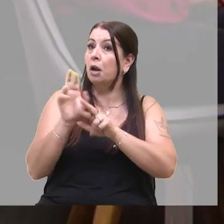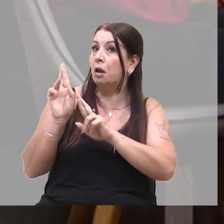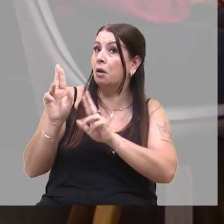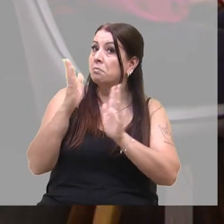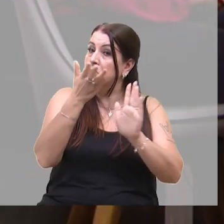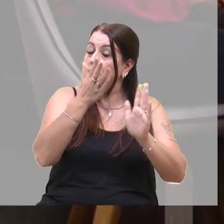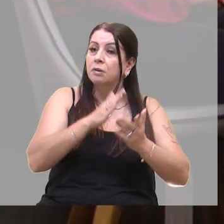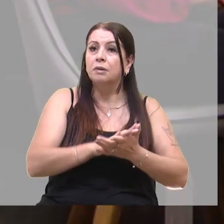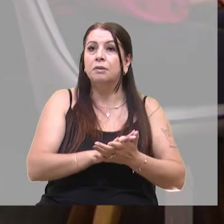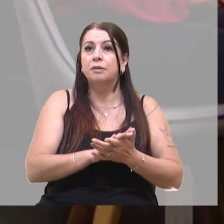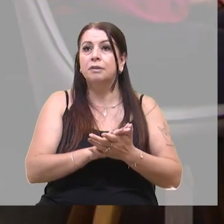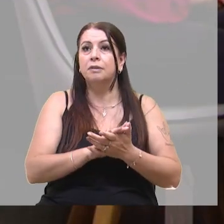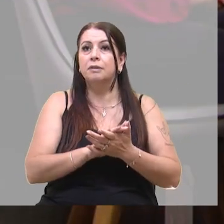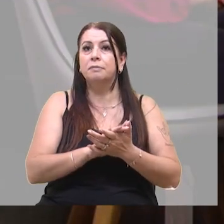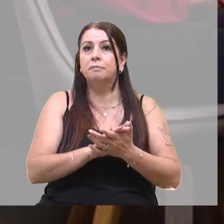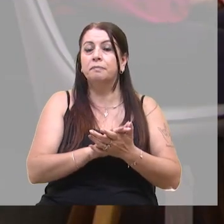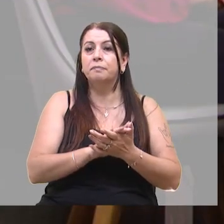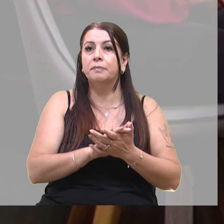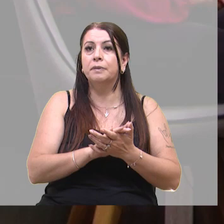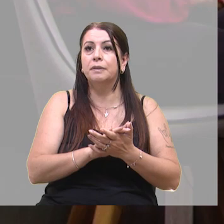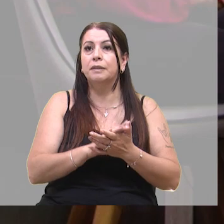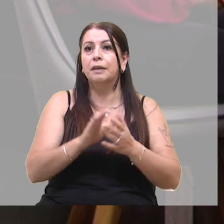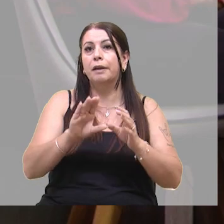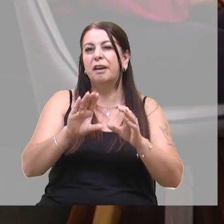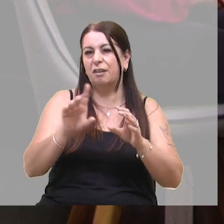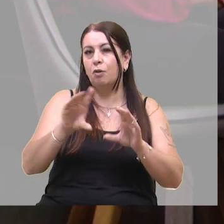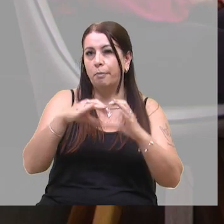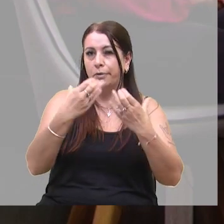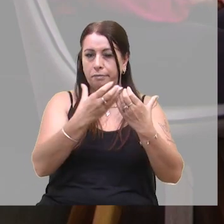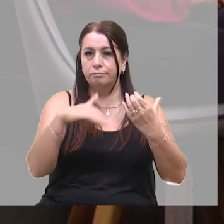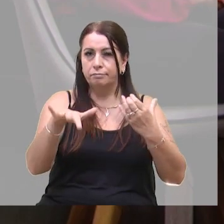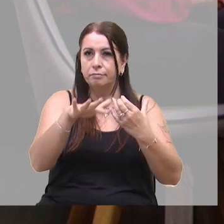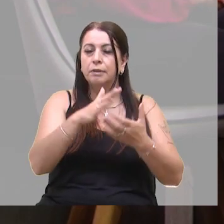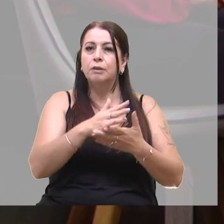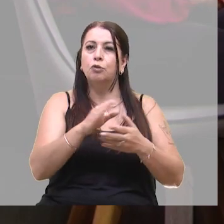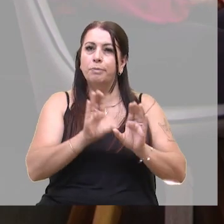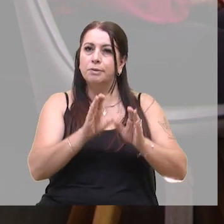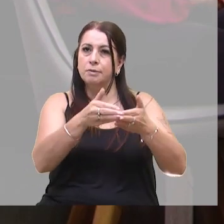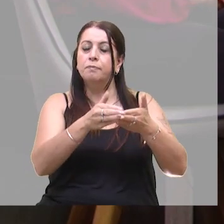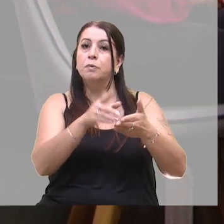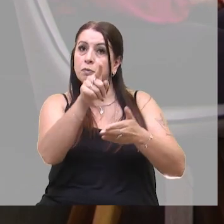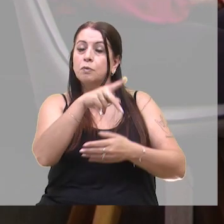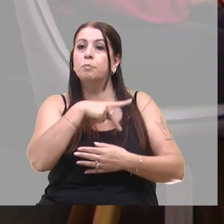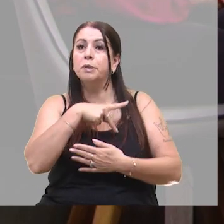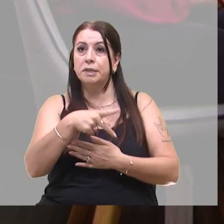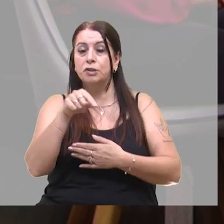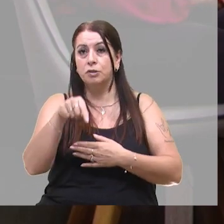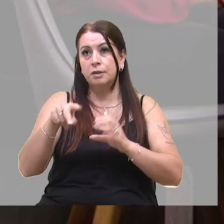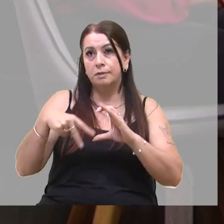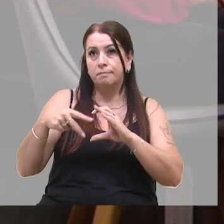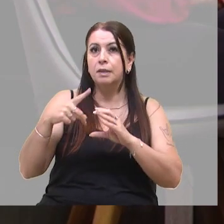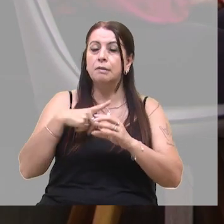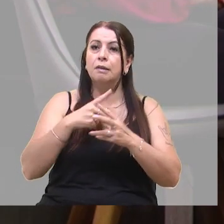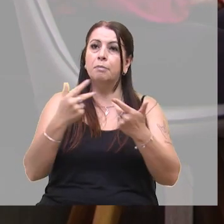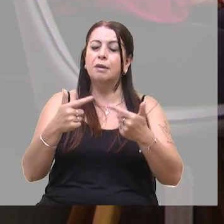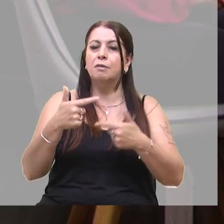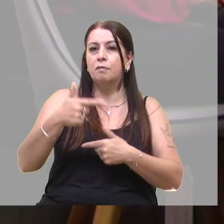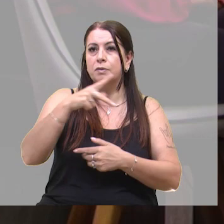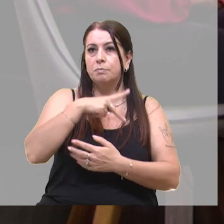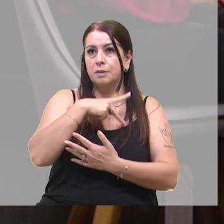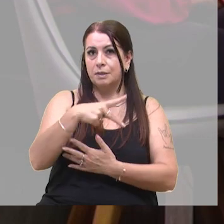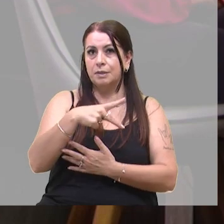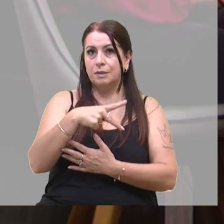expectativa muito grande por parte da comissão comunitária. A senhora, como presidente da Câmara, terá uma